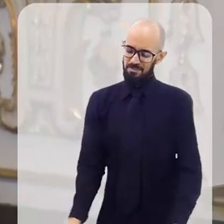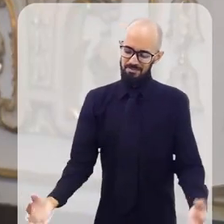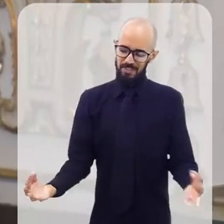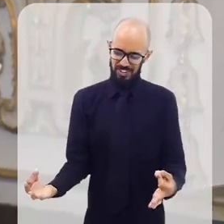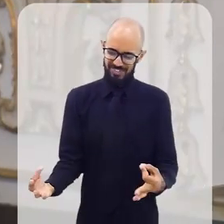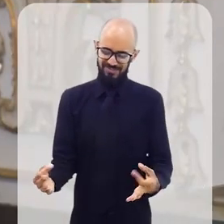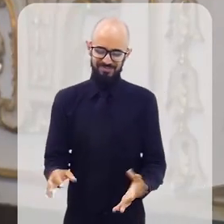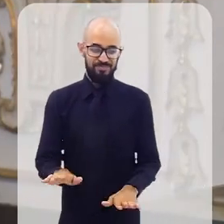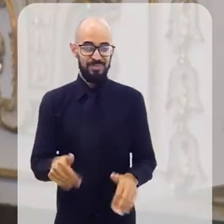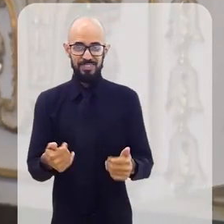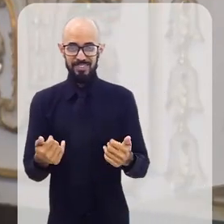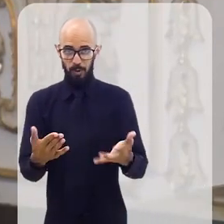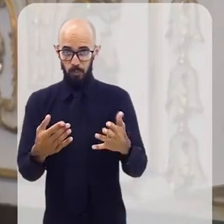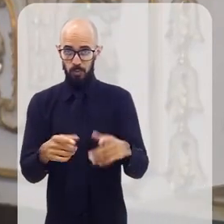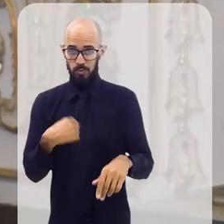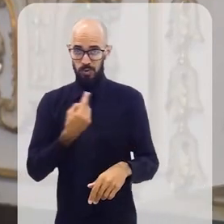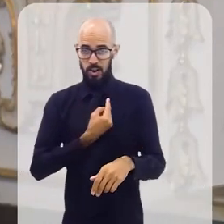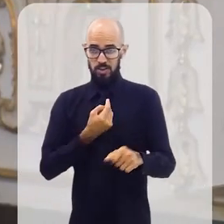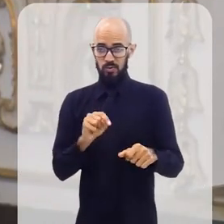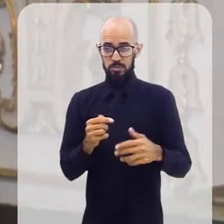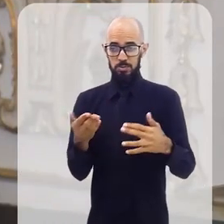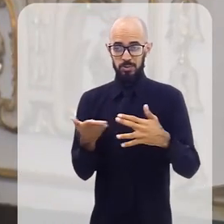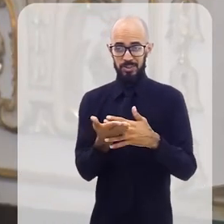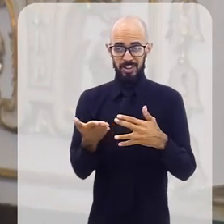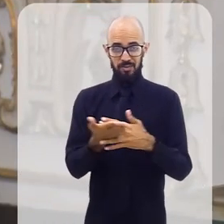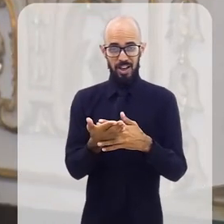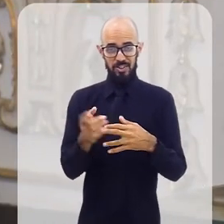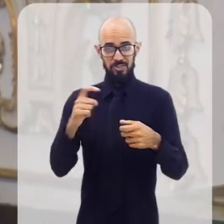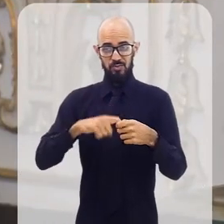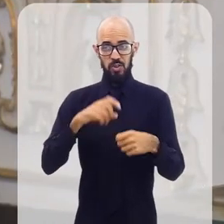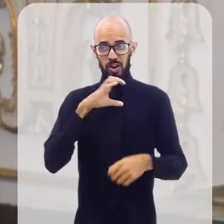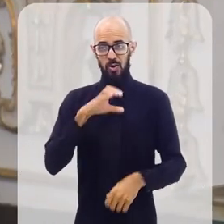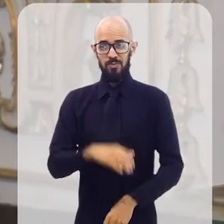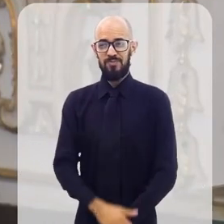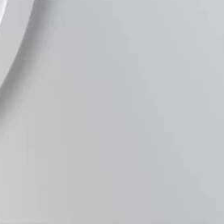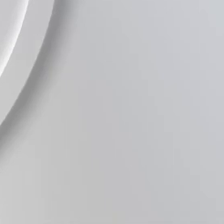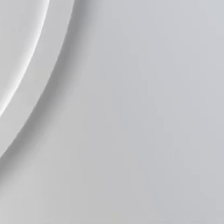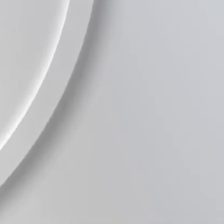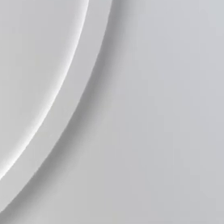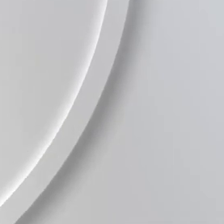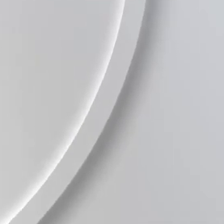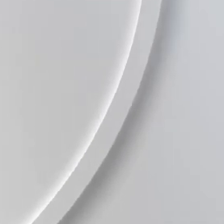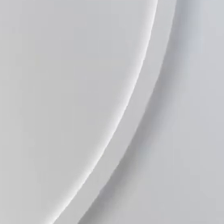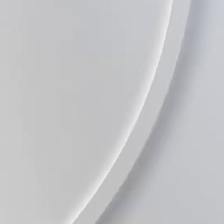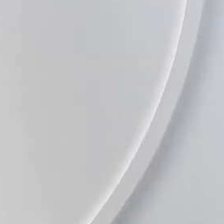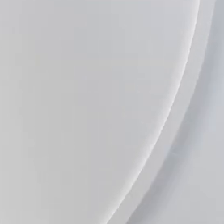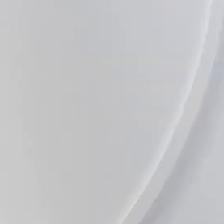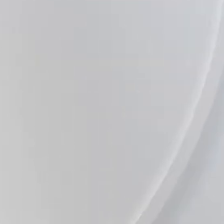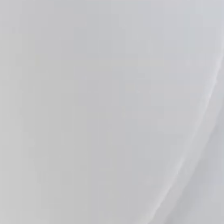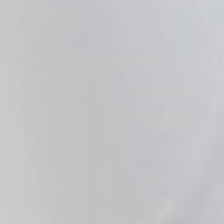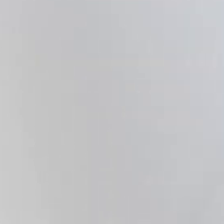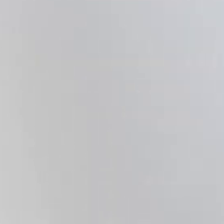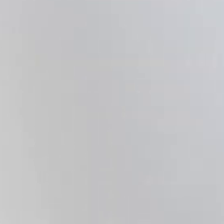feita bem nós vamos ao intervalo e já voltamos a